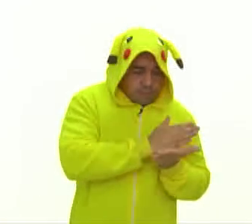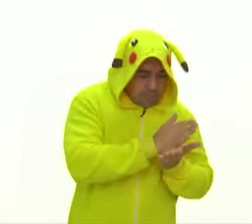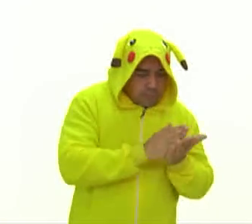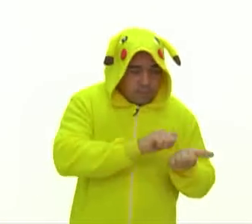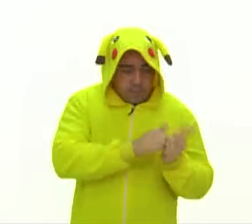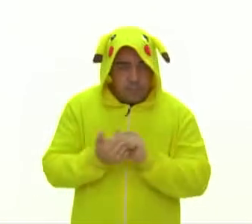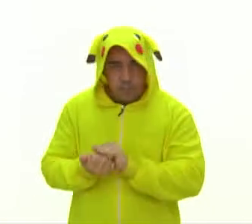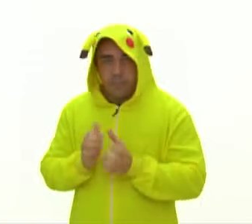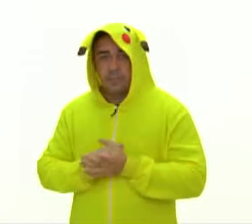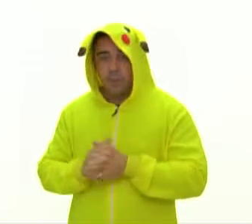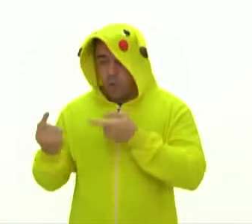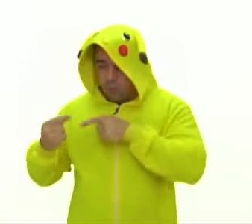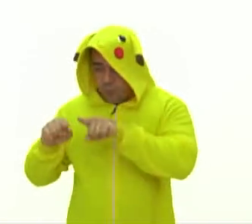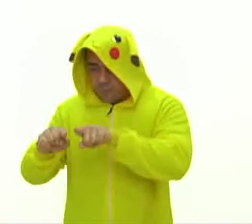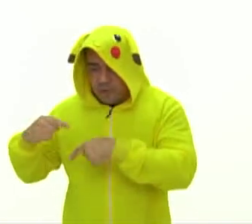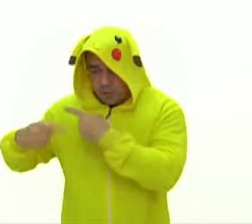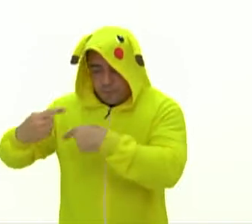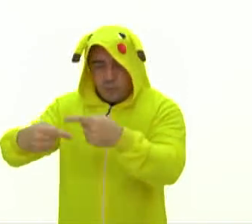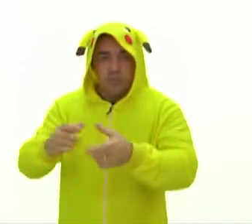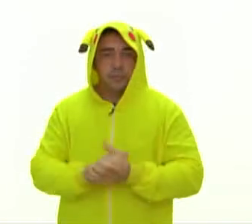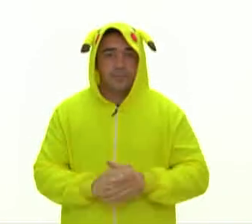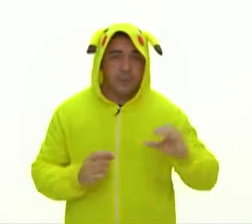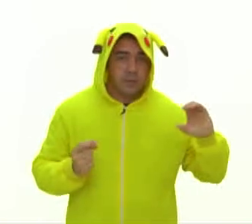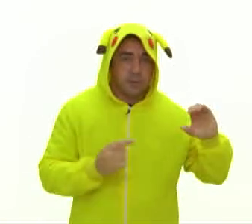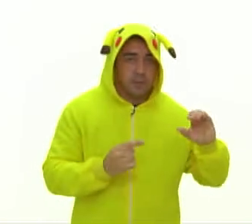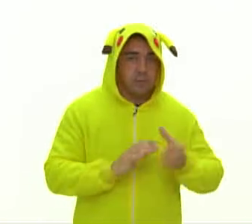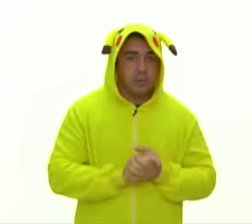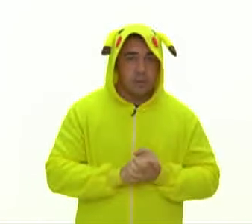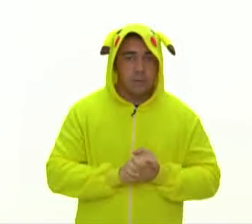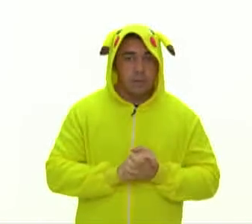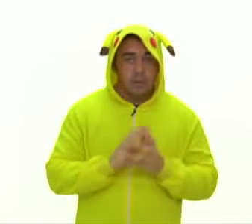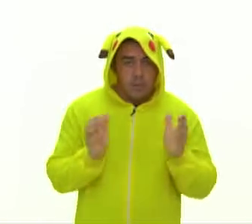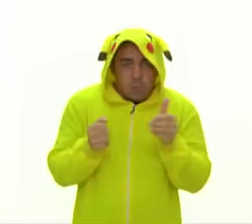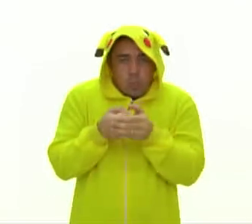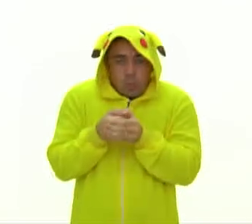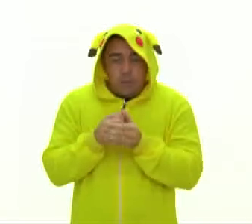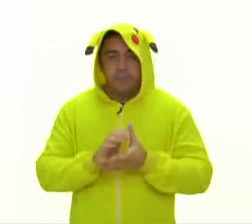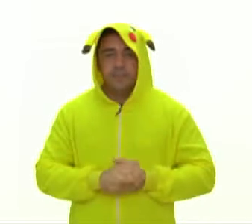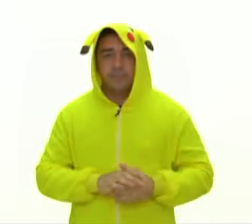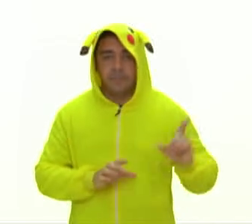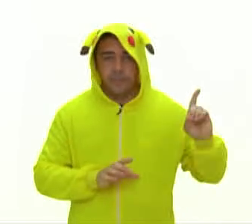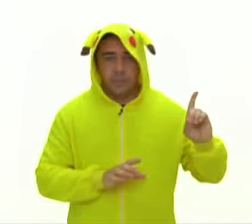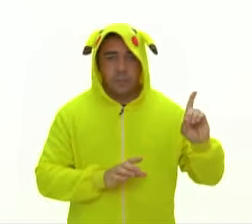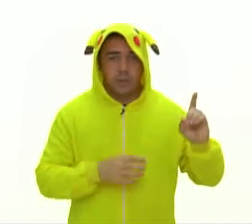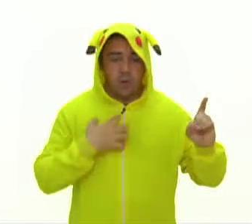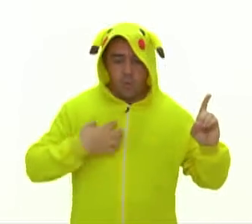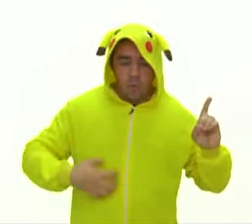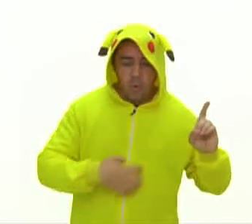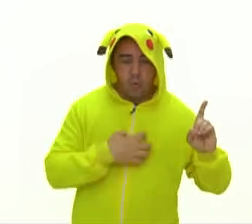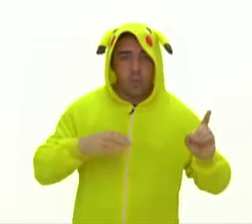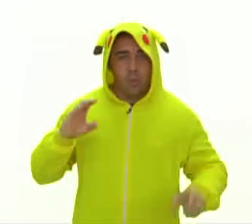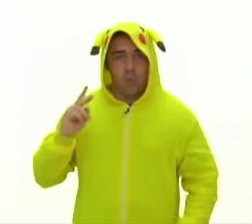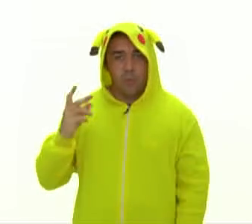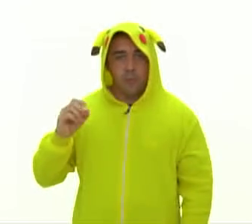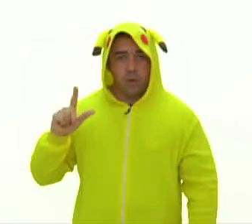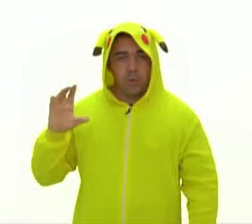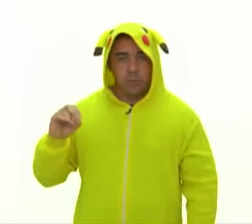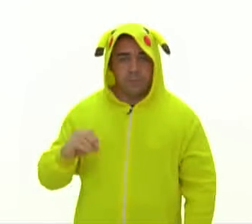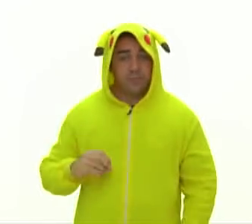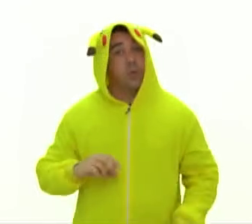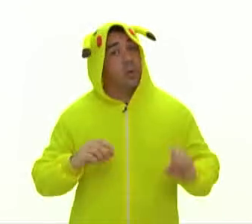letra B, convergência evolutiva, letra C, camuflagem, letra D, órgãos homólogos ou letra E,